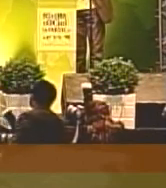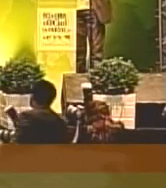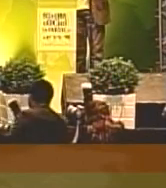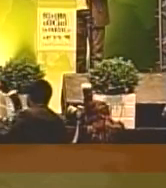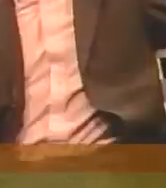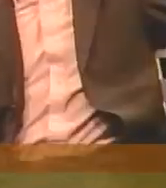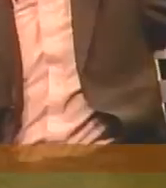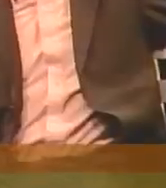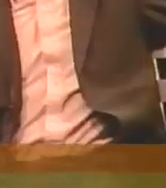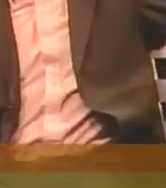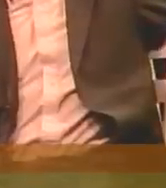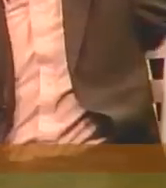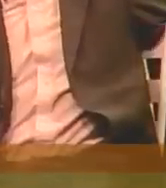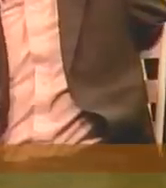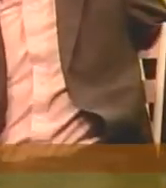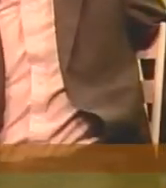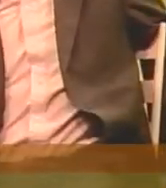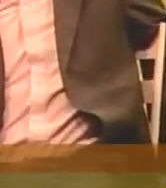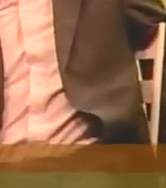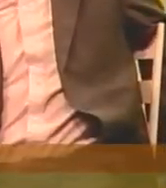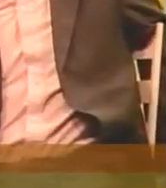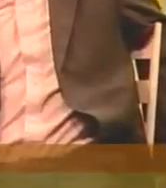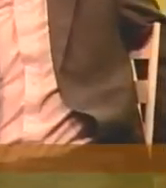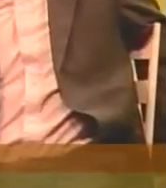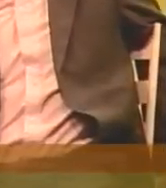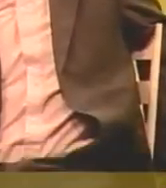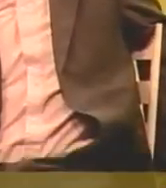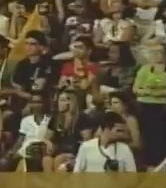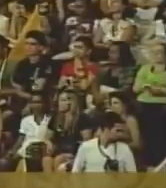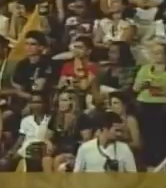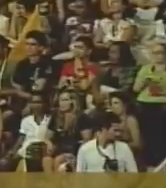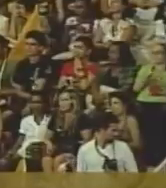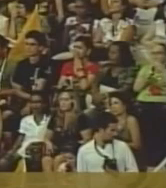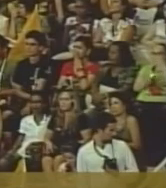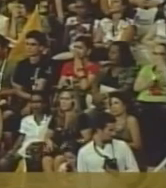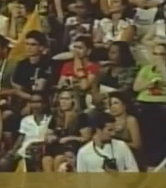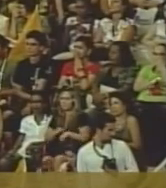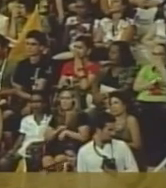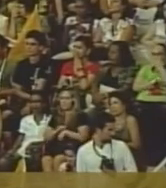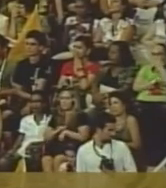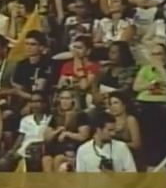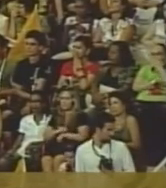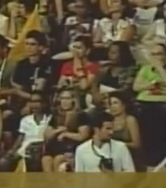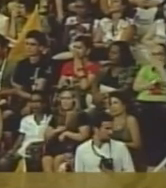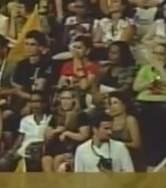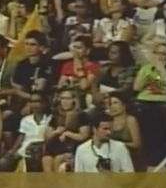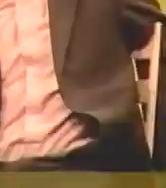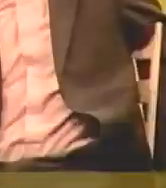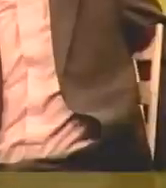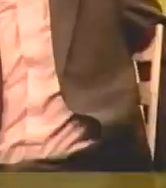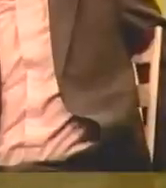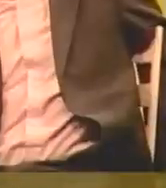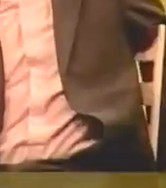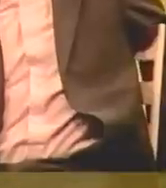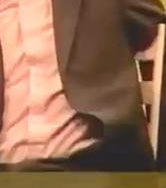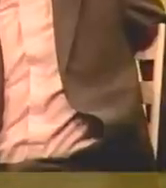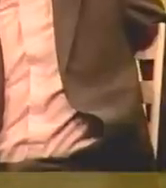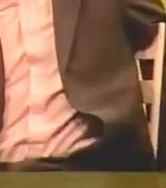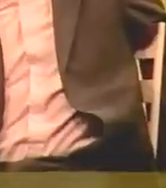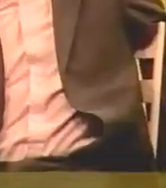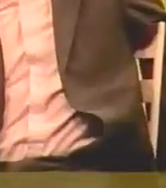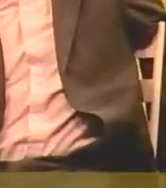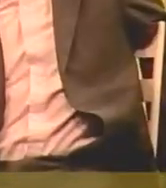sociais que aqui estão, lhe dar as boas-vindas. Temos orgulho de mais uma